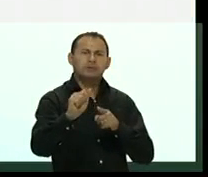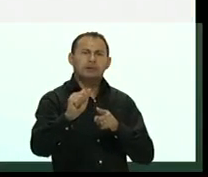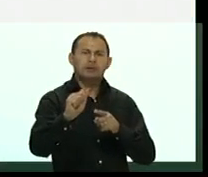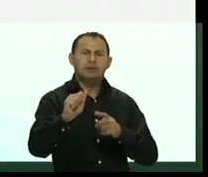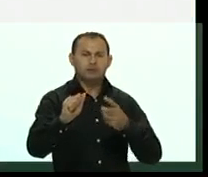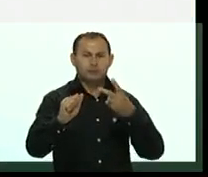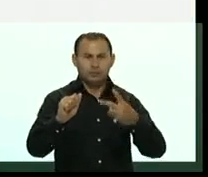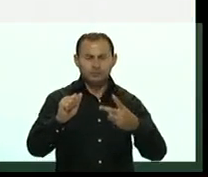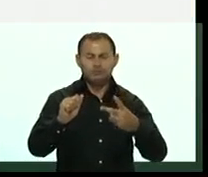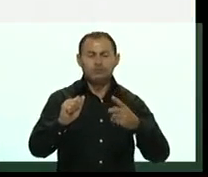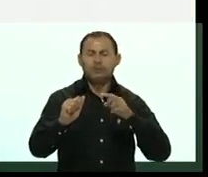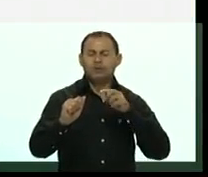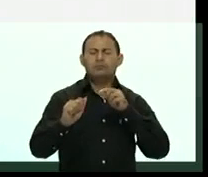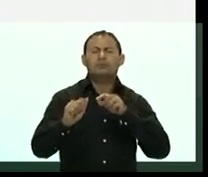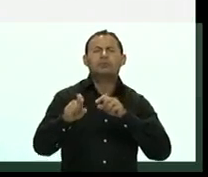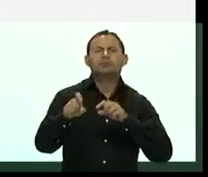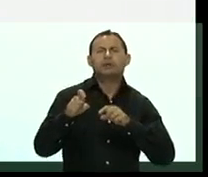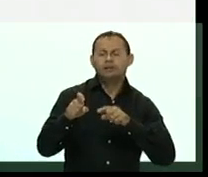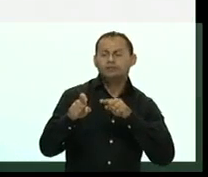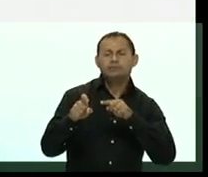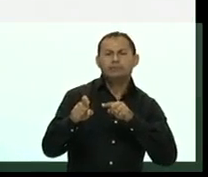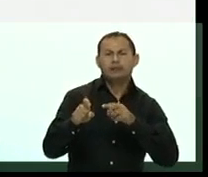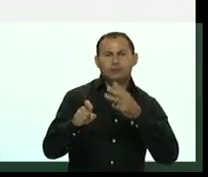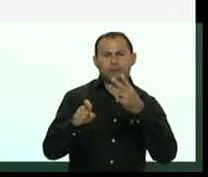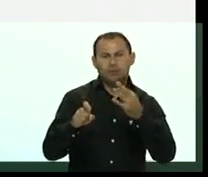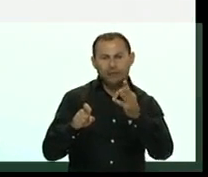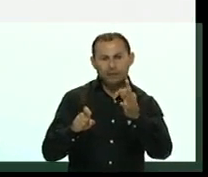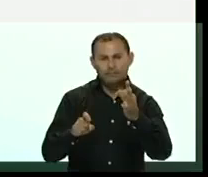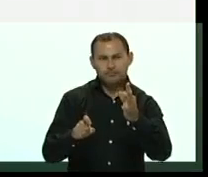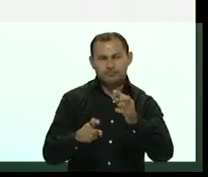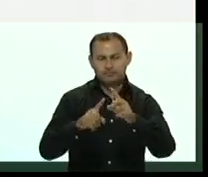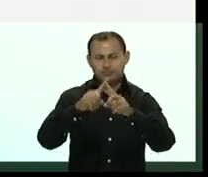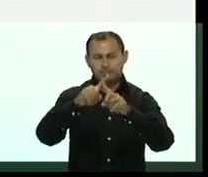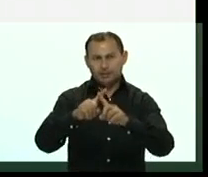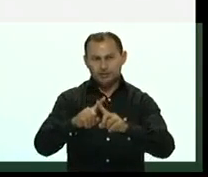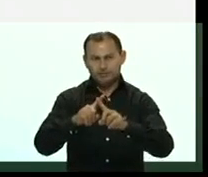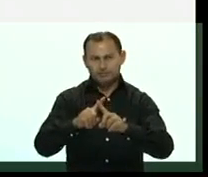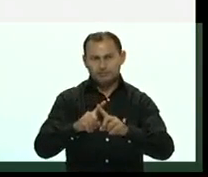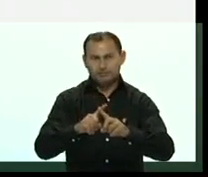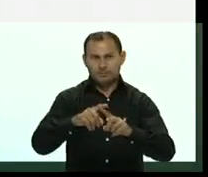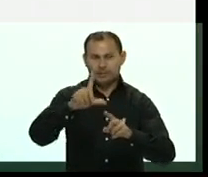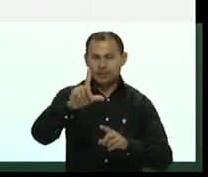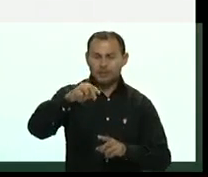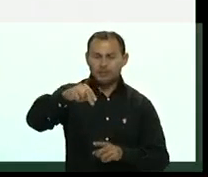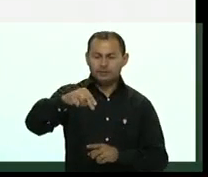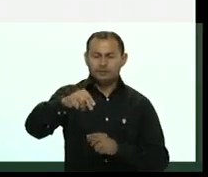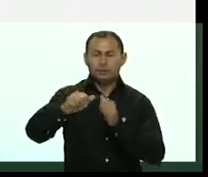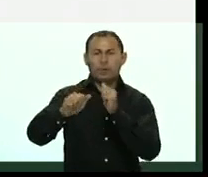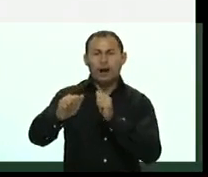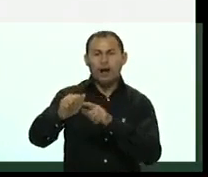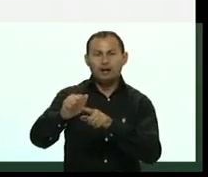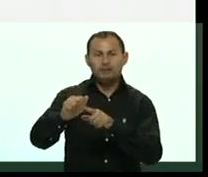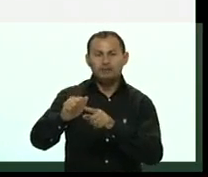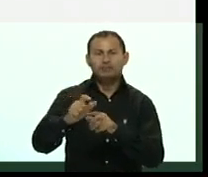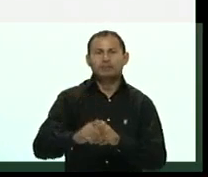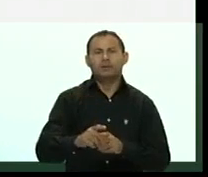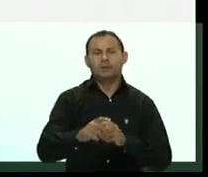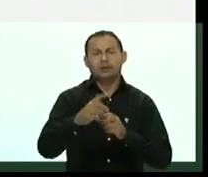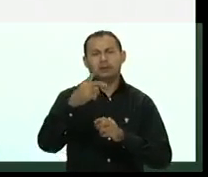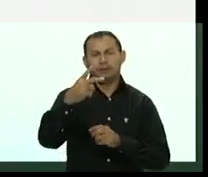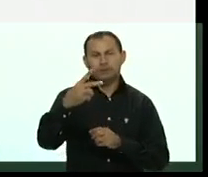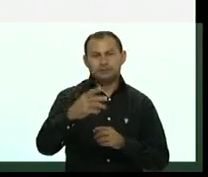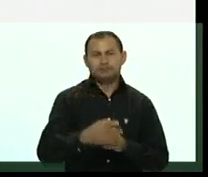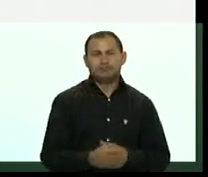2. Quem que é o meu x? É o t. Vezes ln do meu a, que é